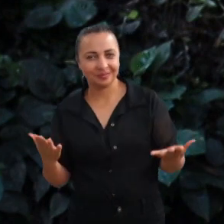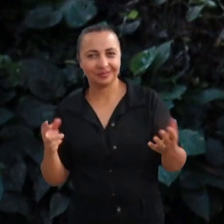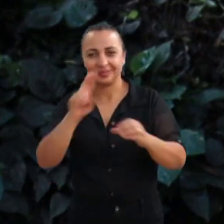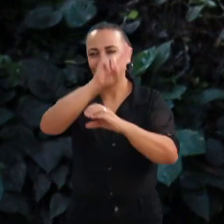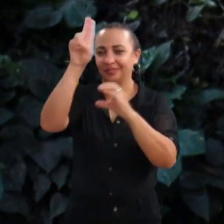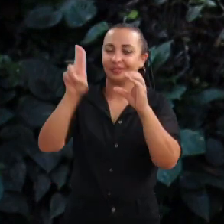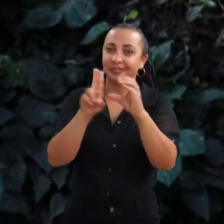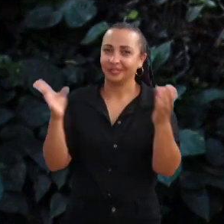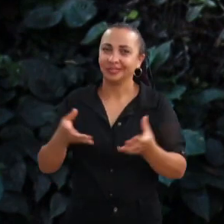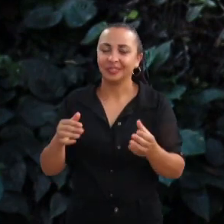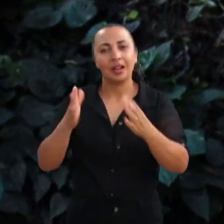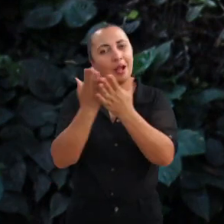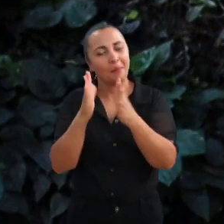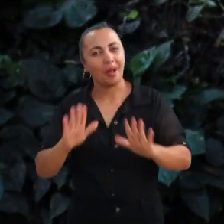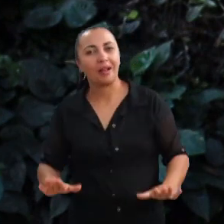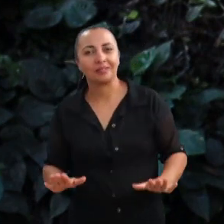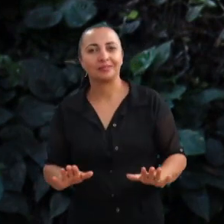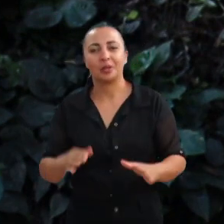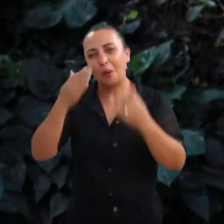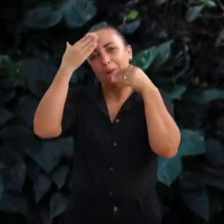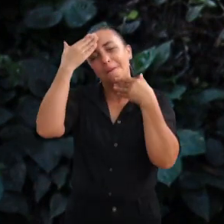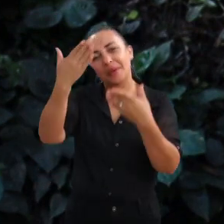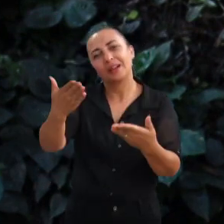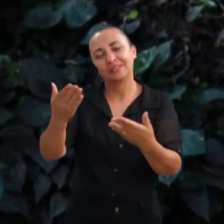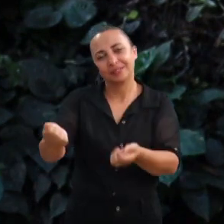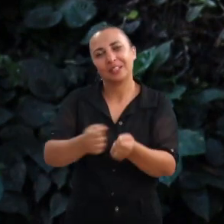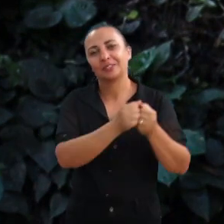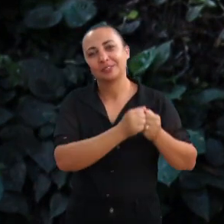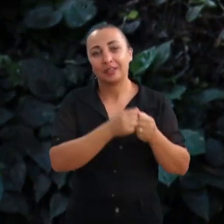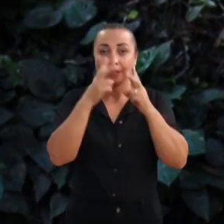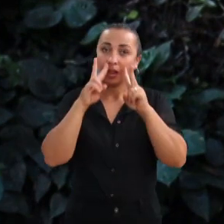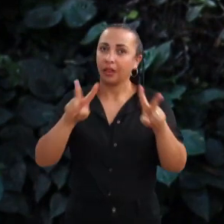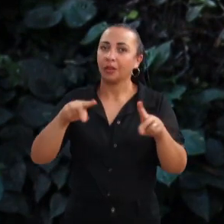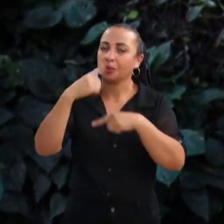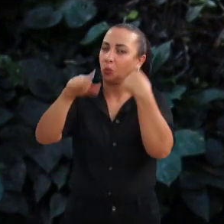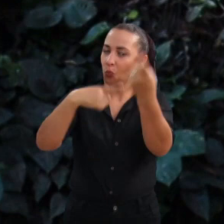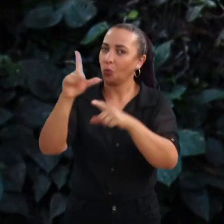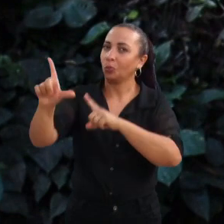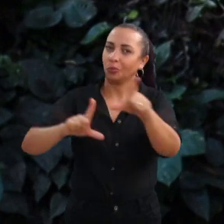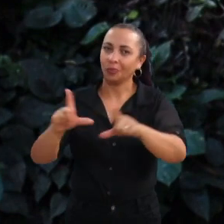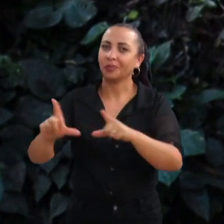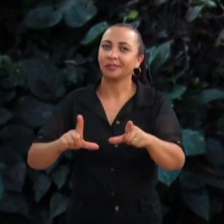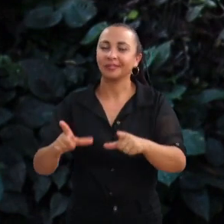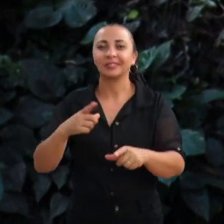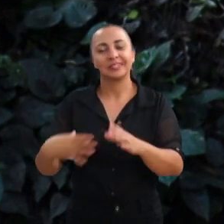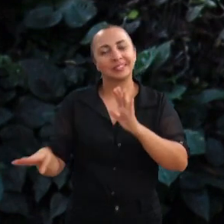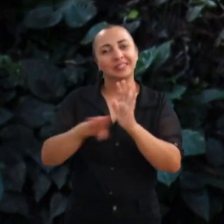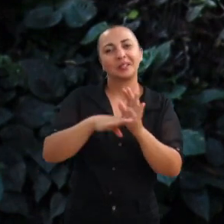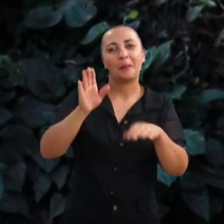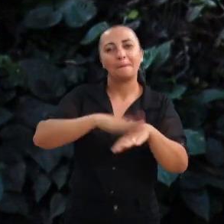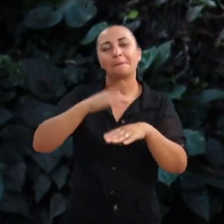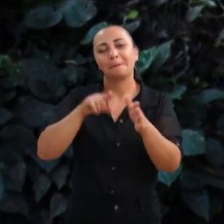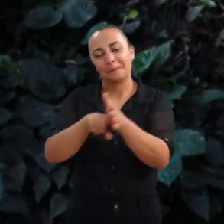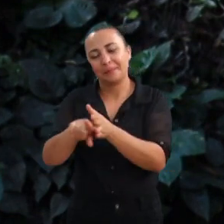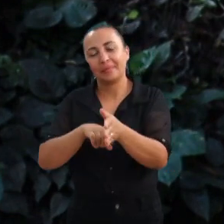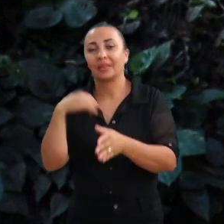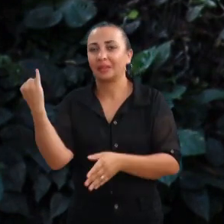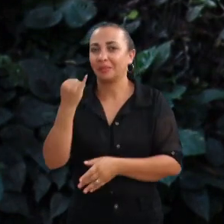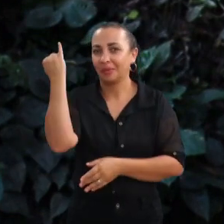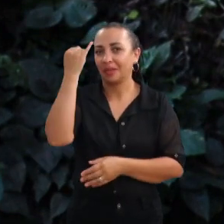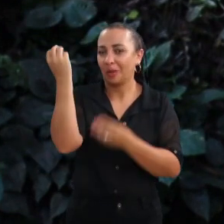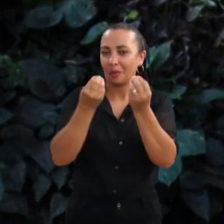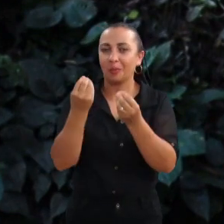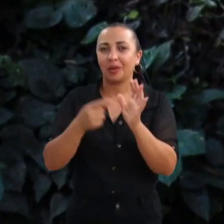É isso. O Univerciência de hoje fica por aqui. Obrigado por sua companhia e fique ligado, porque no próximo programa traremos mais